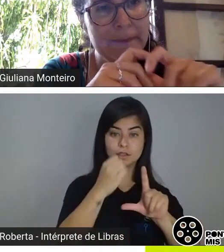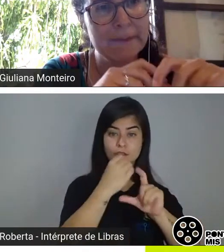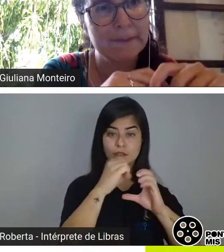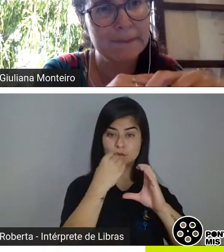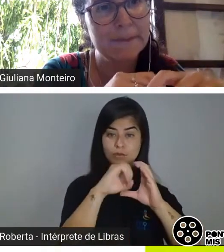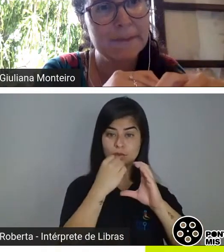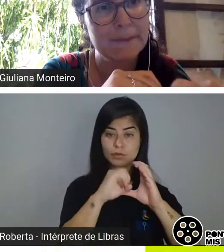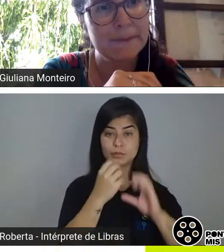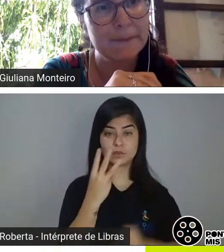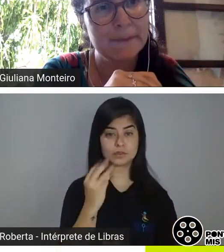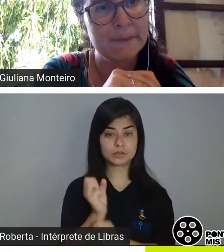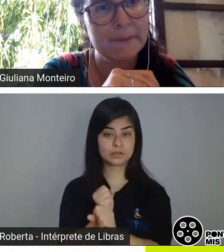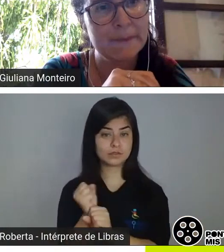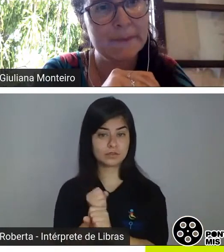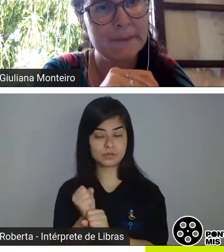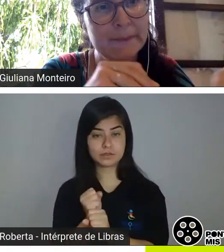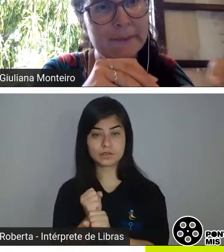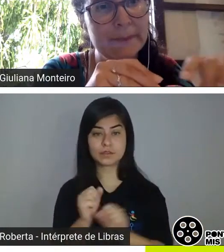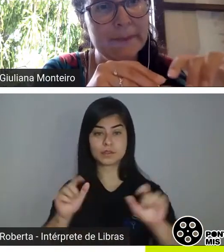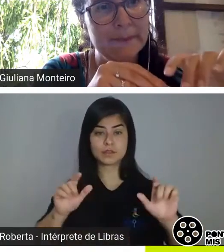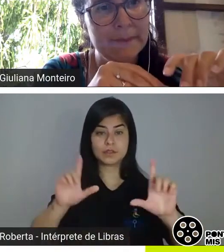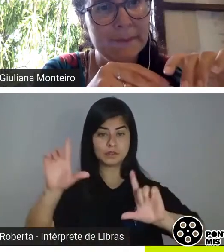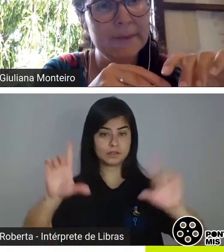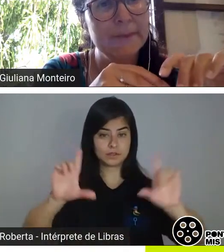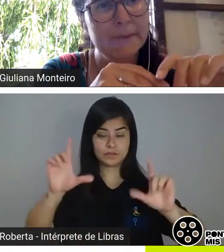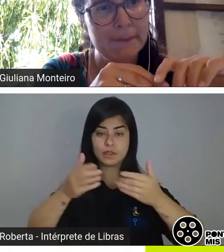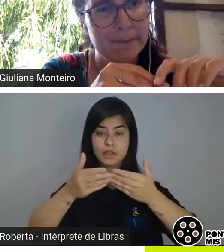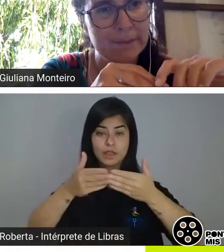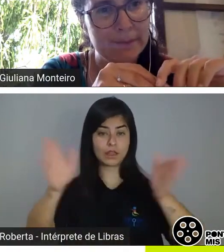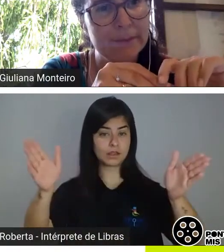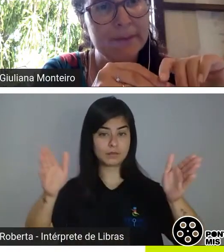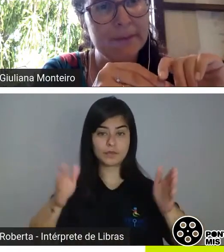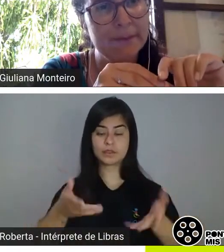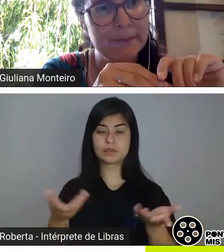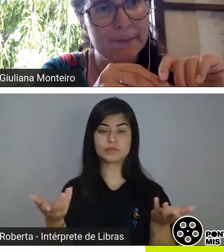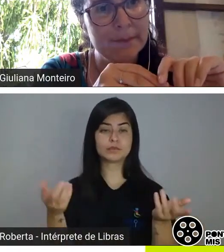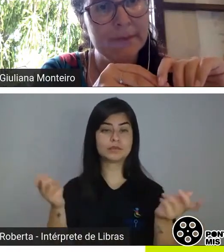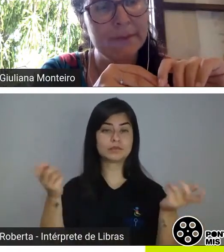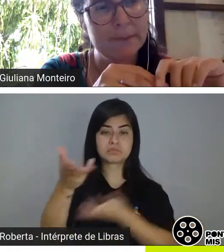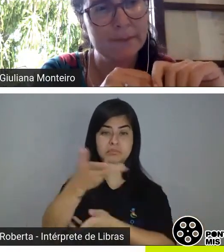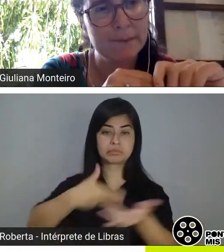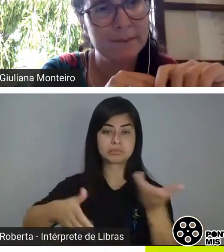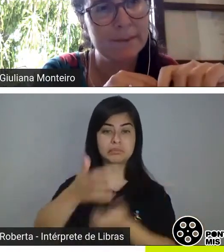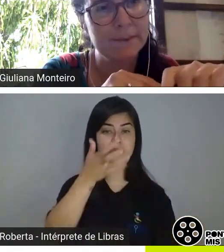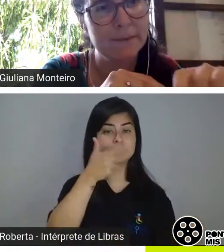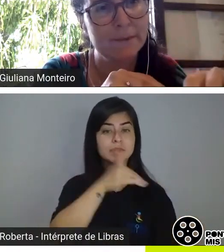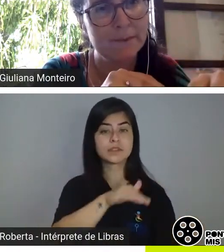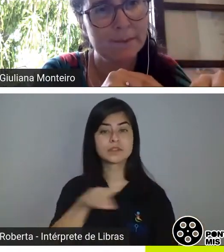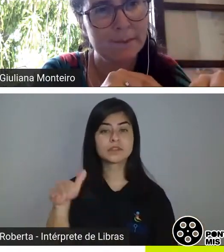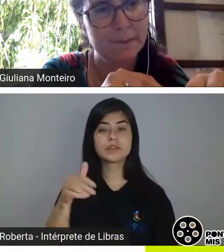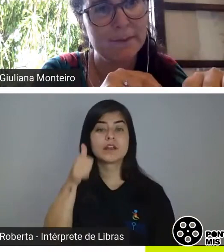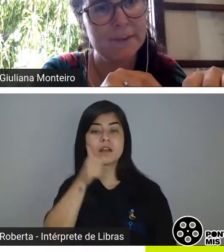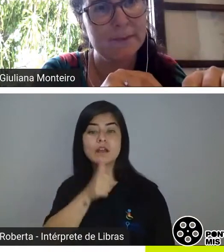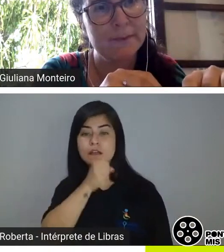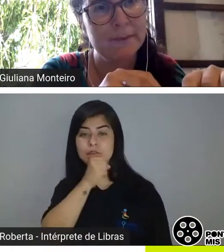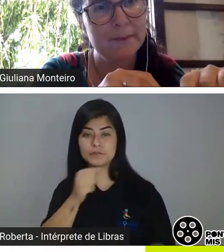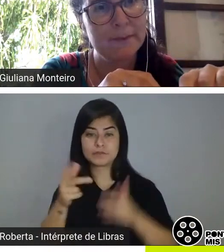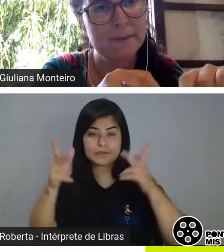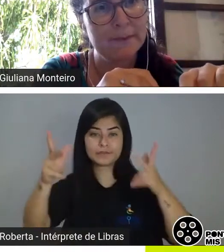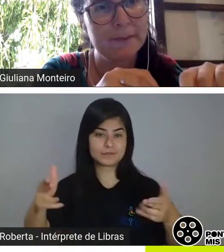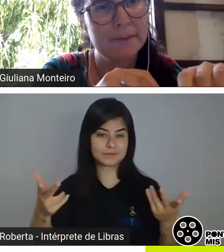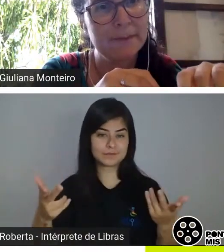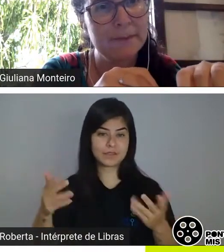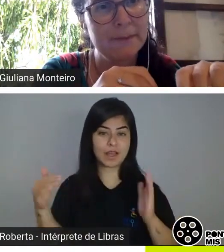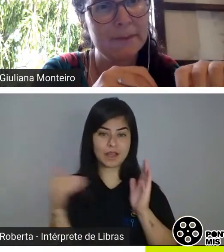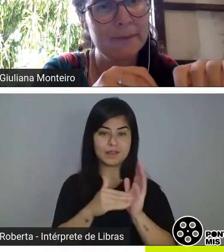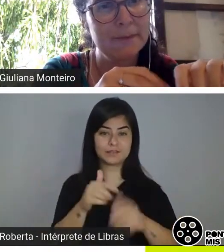30 anos, então eu estou trabalhando numa TV aberta que fala com criança e a avó dela ao mesmo tempo, às 10 da